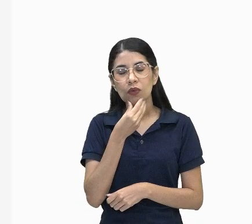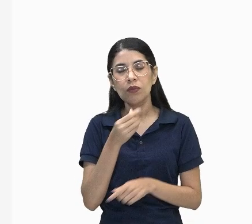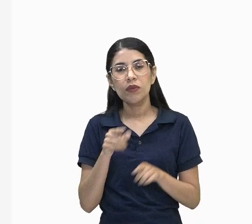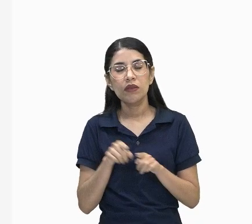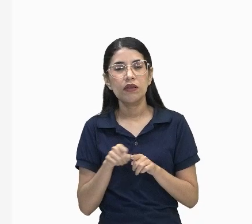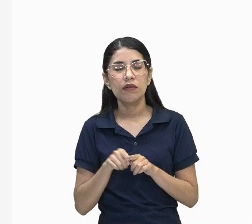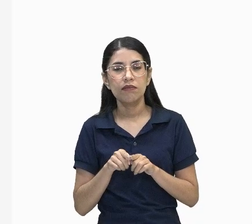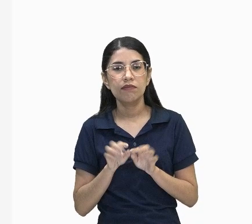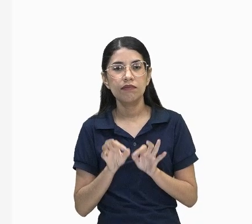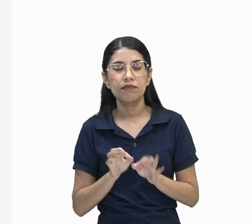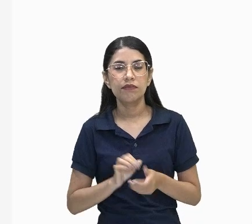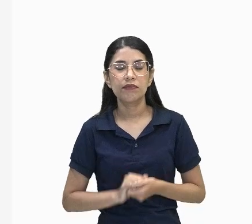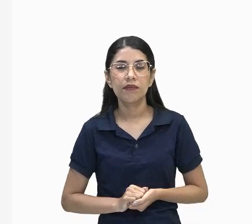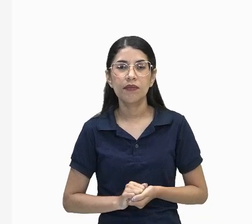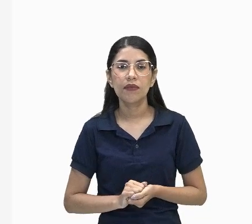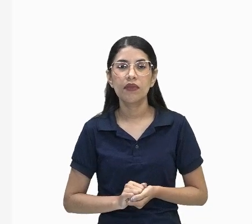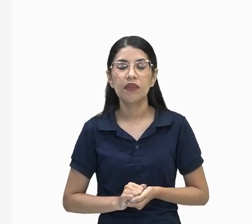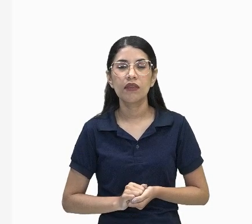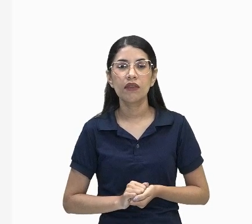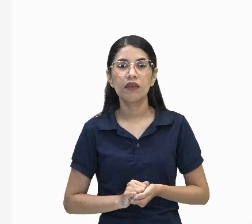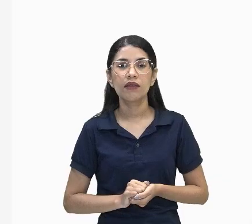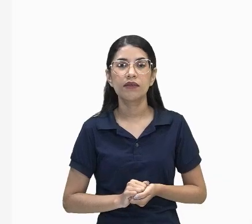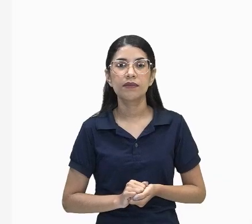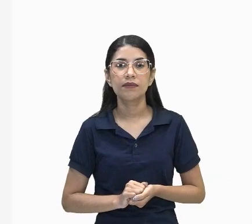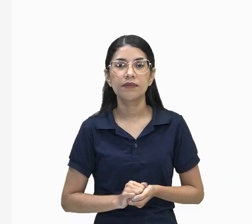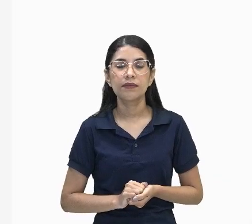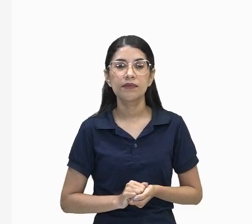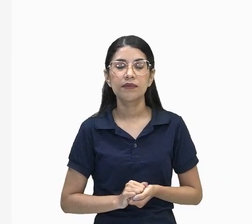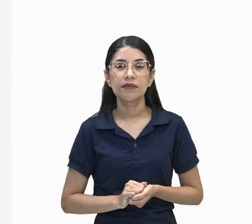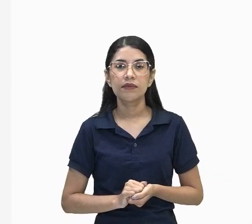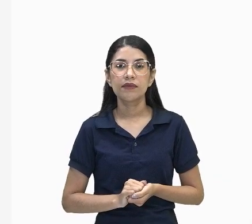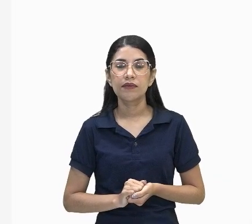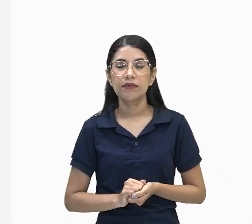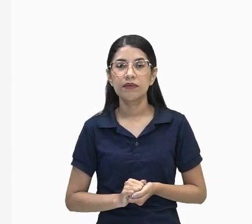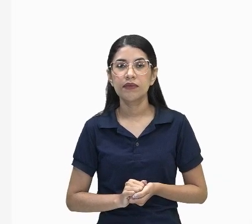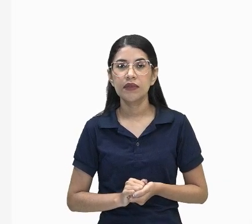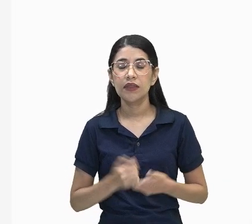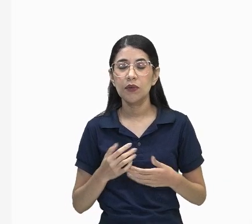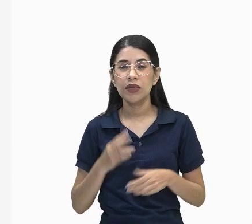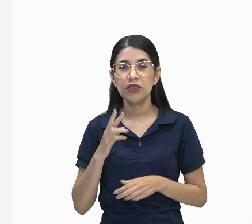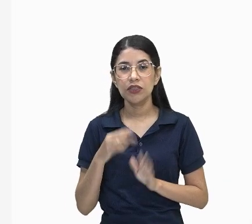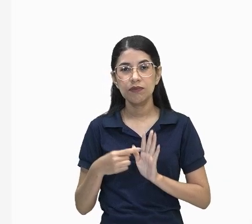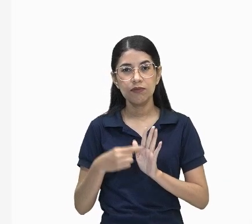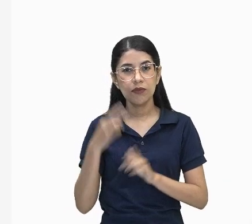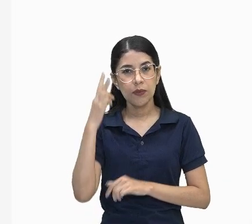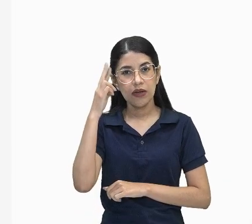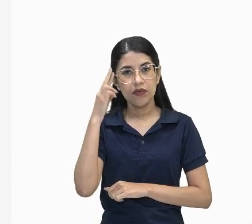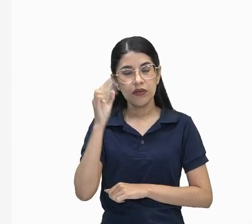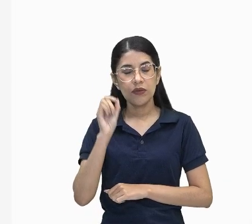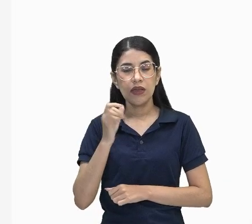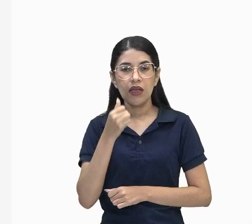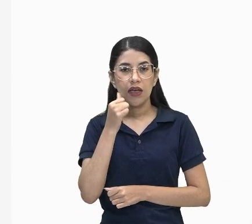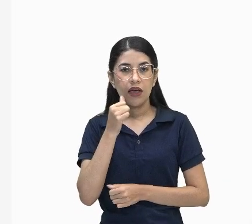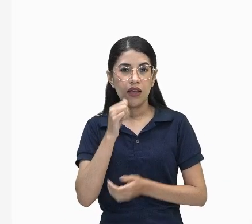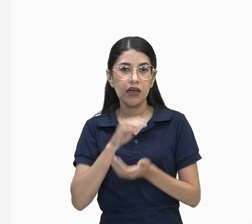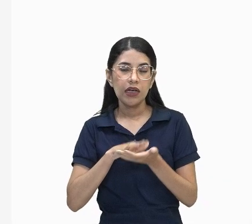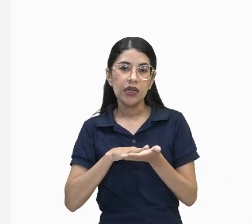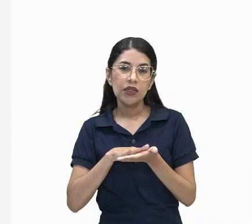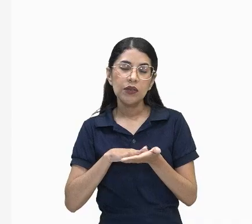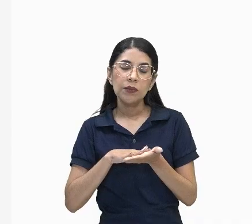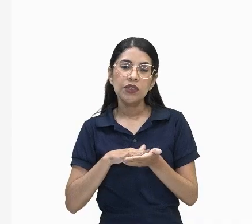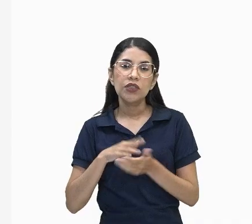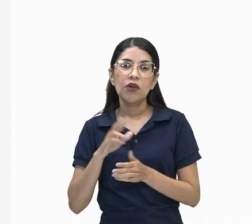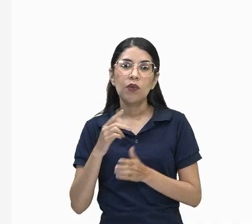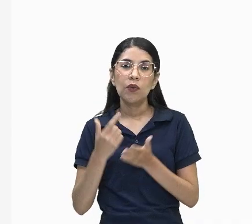sobre a mulher. E então, aqui nós vimos nessa reflexão, então a Cartomante, essa é